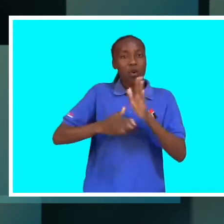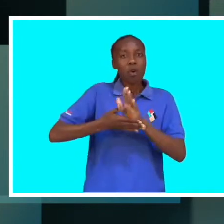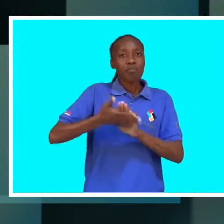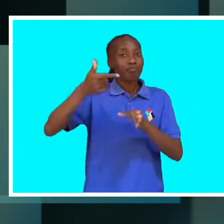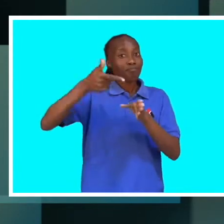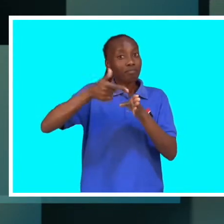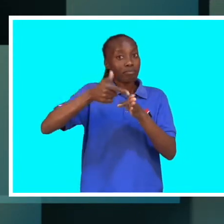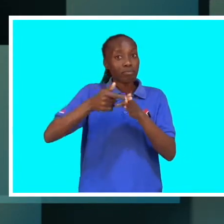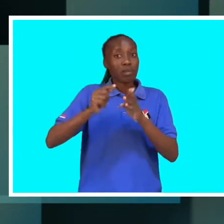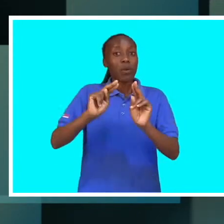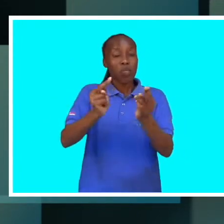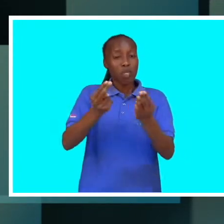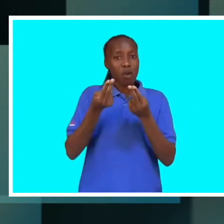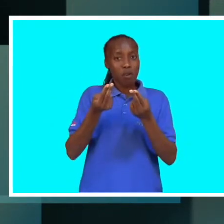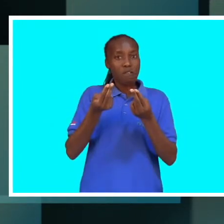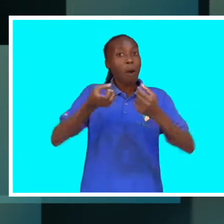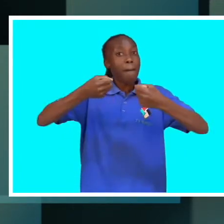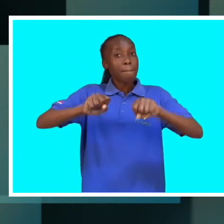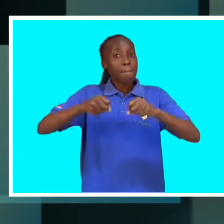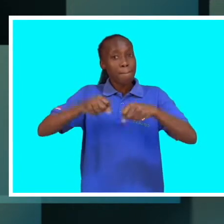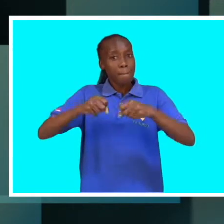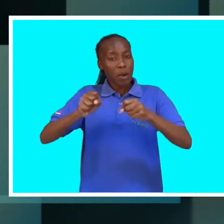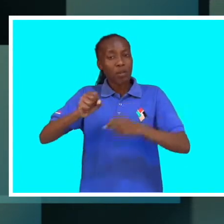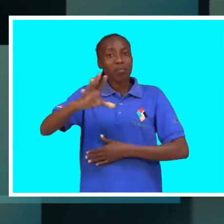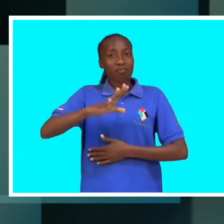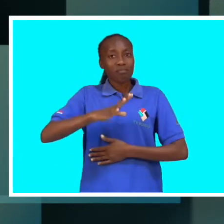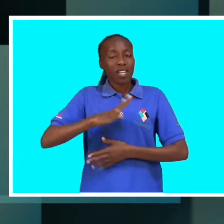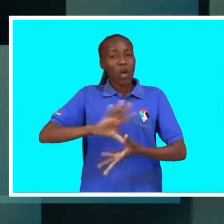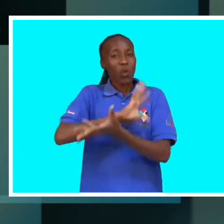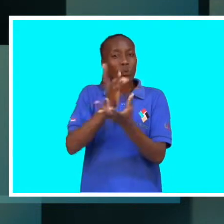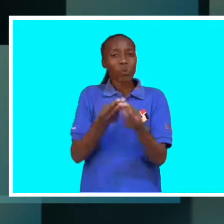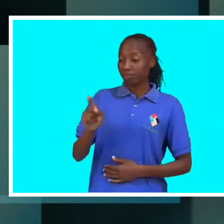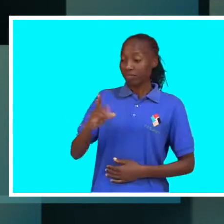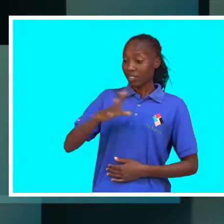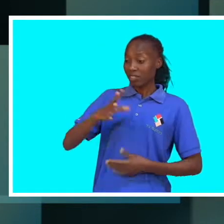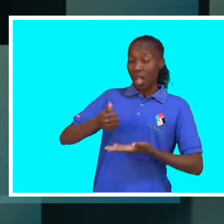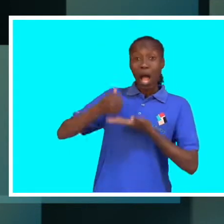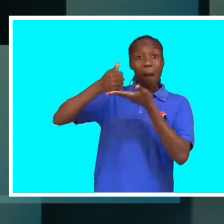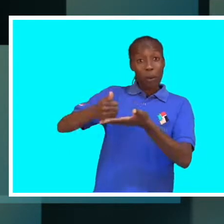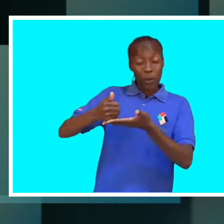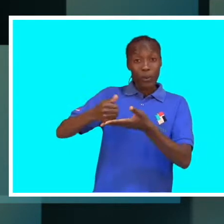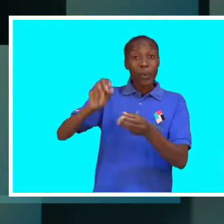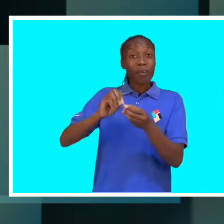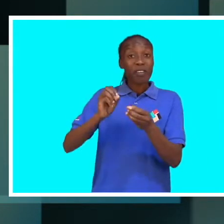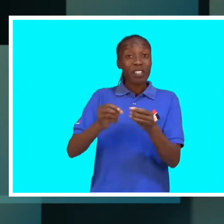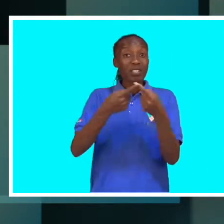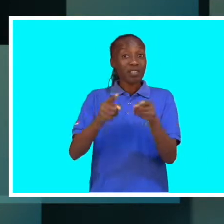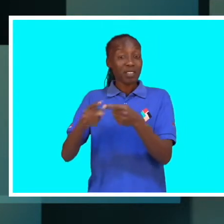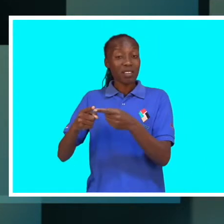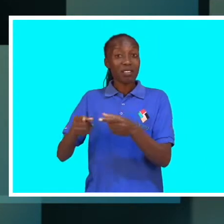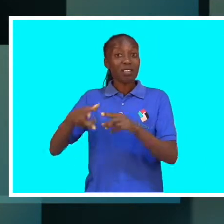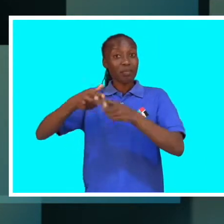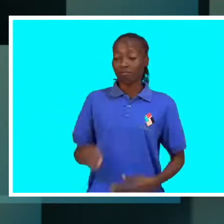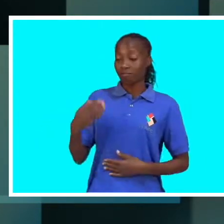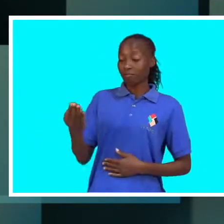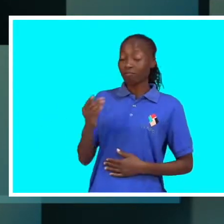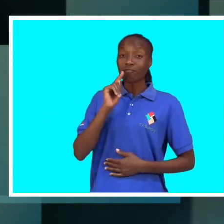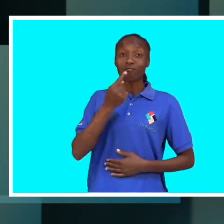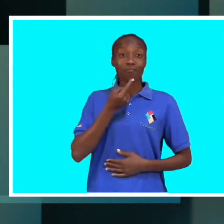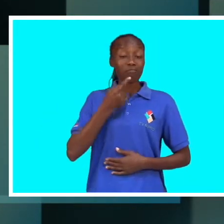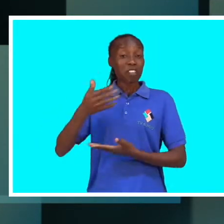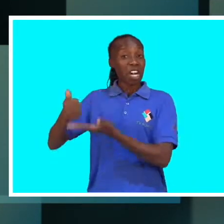para soldar e fazer uma mota. Isso aí é uma mota 3 gramas completa. E o Abdul tem dito apoio para fazer esse tipo de trabalho?